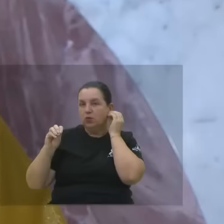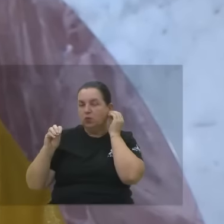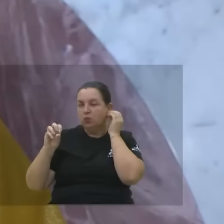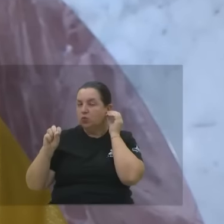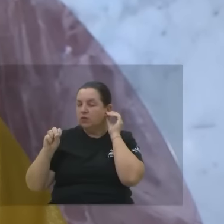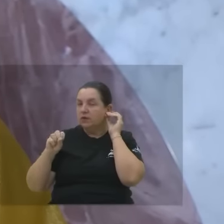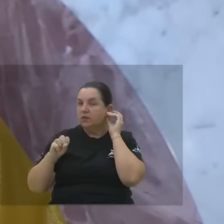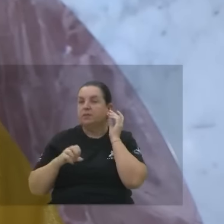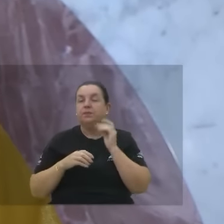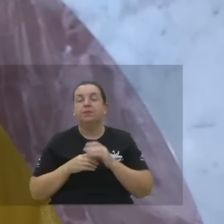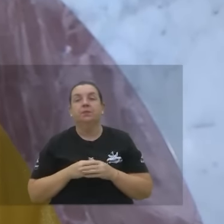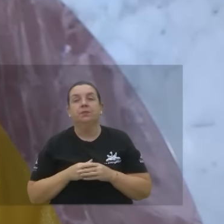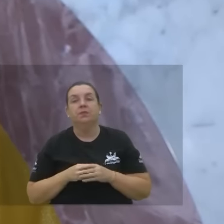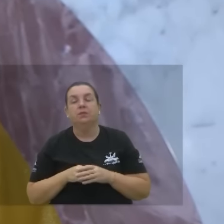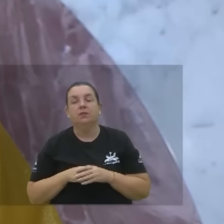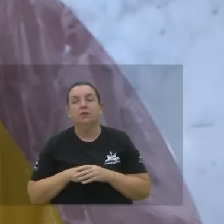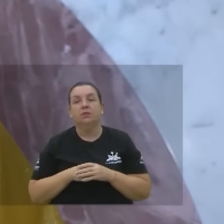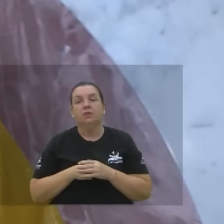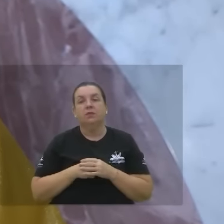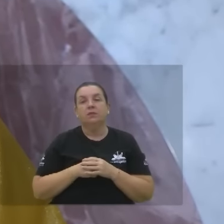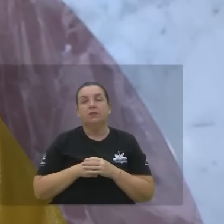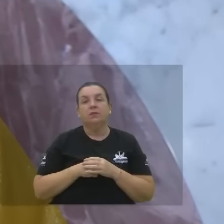Ipumirim, Santa Catarina,